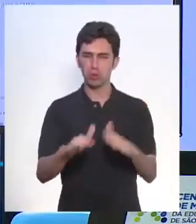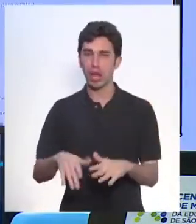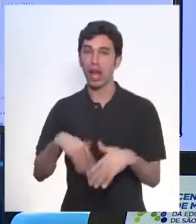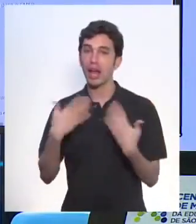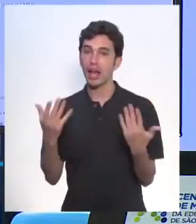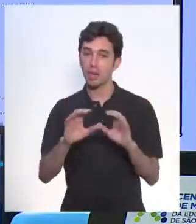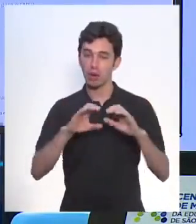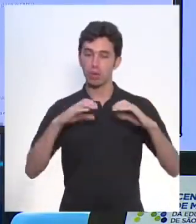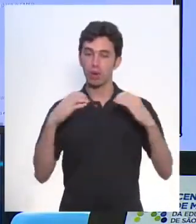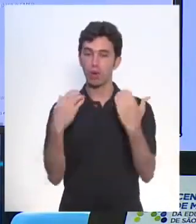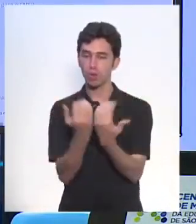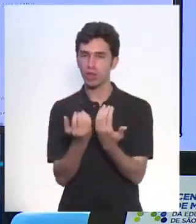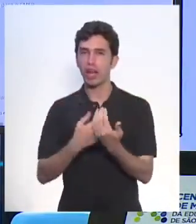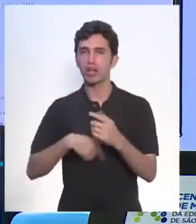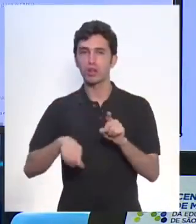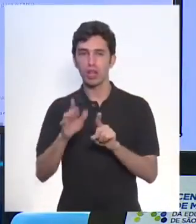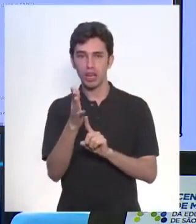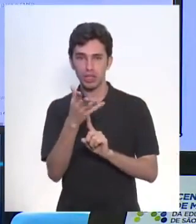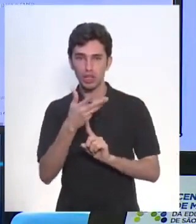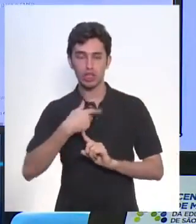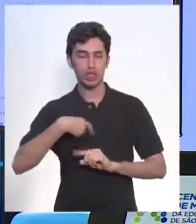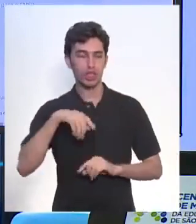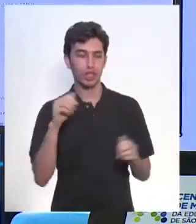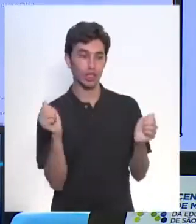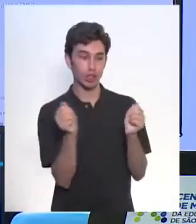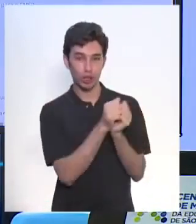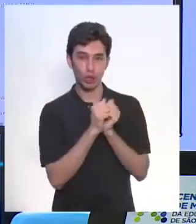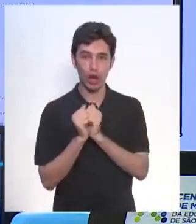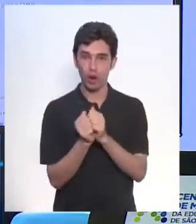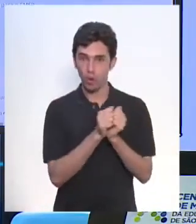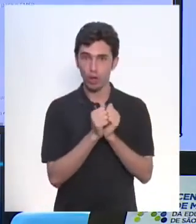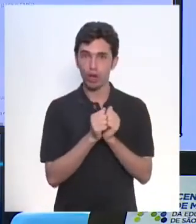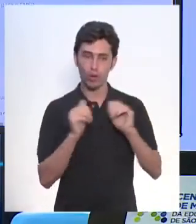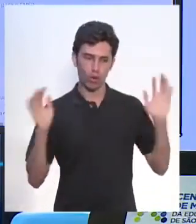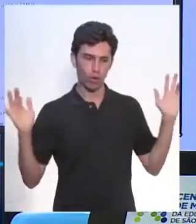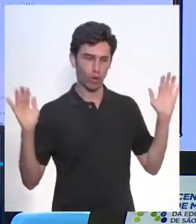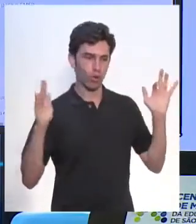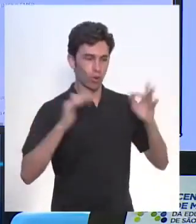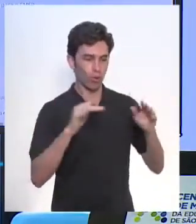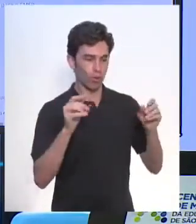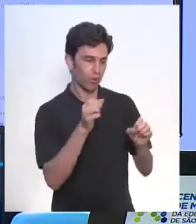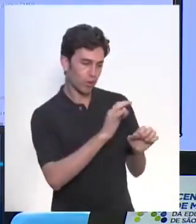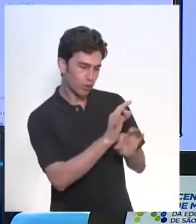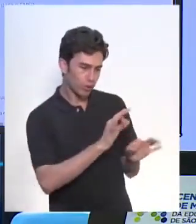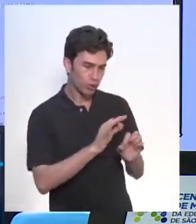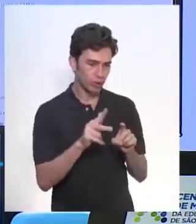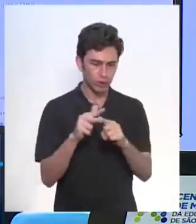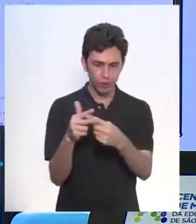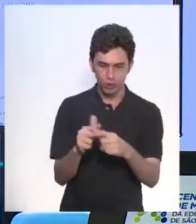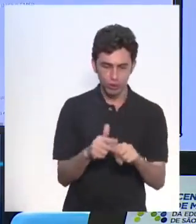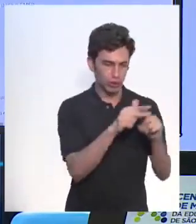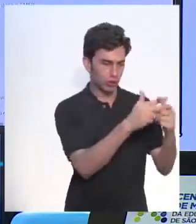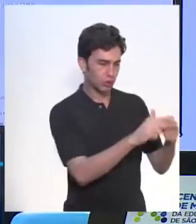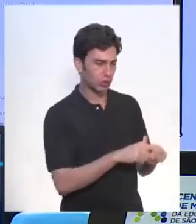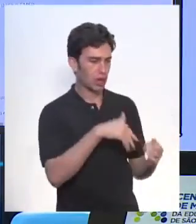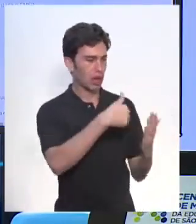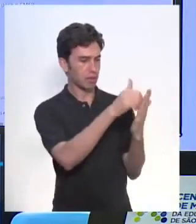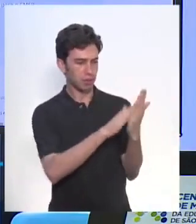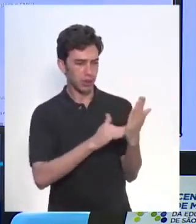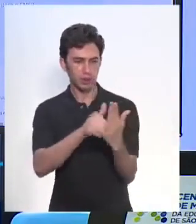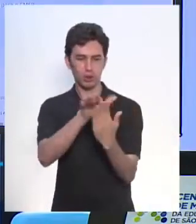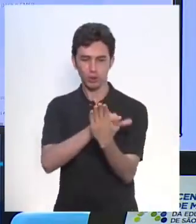os artistas locais ali, se reunirem, né, e revitalizarem essa praça, através de